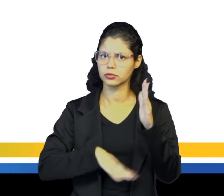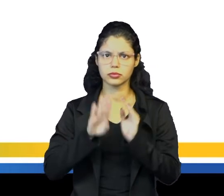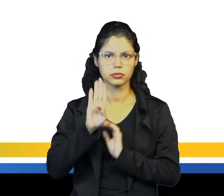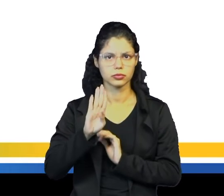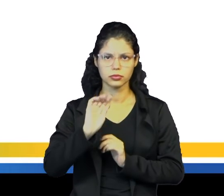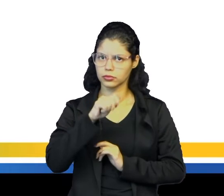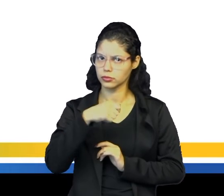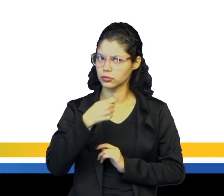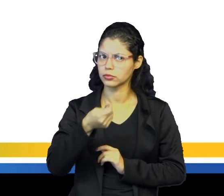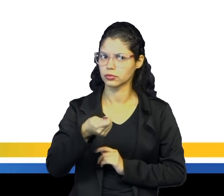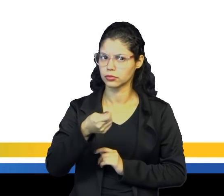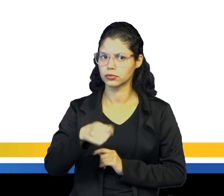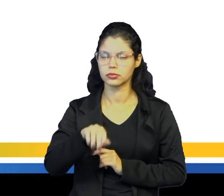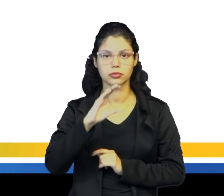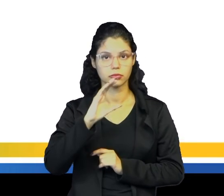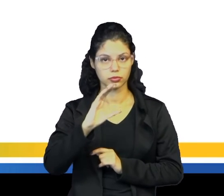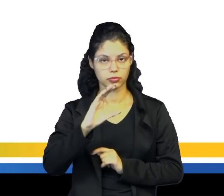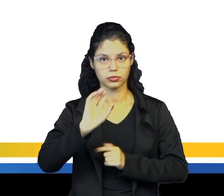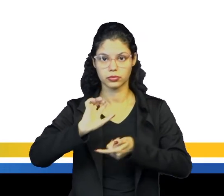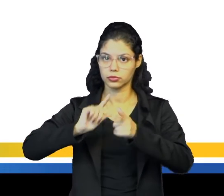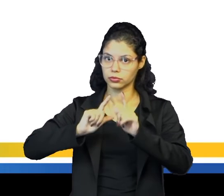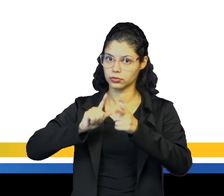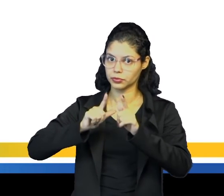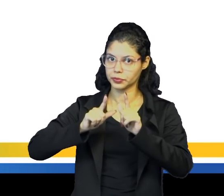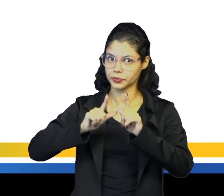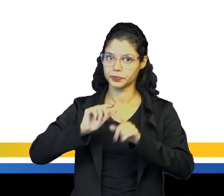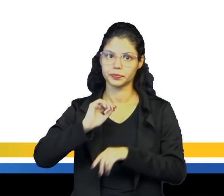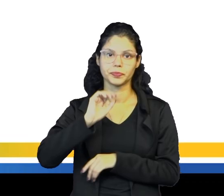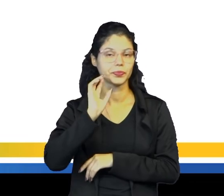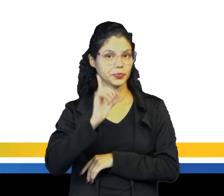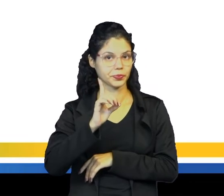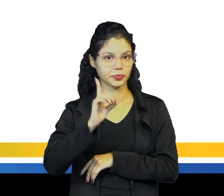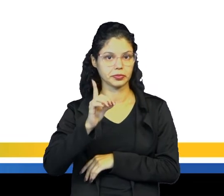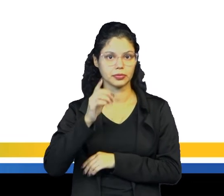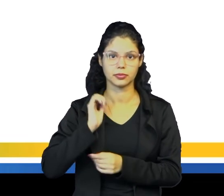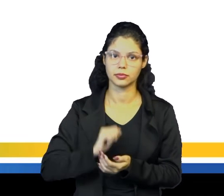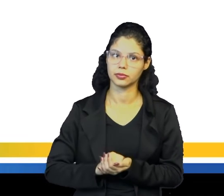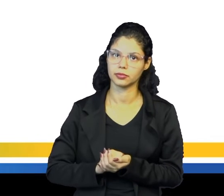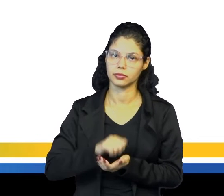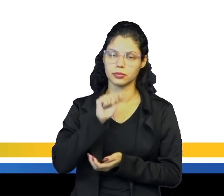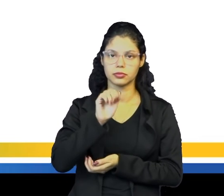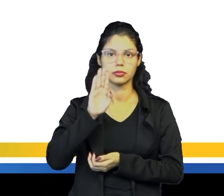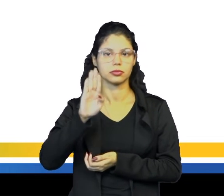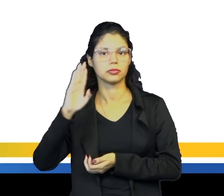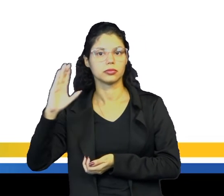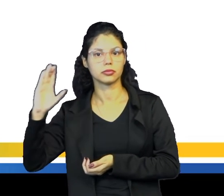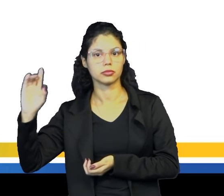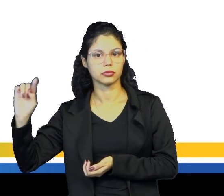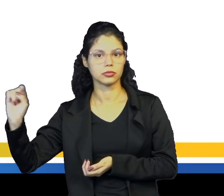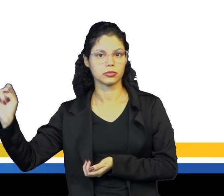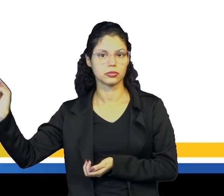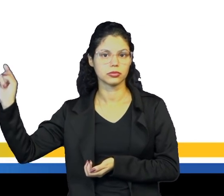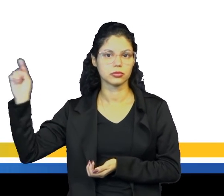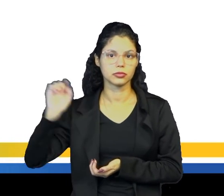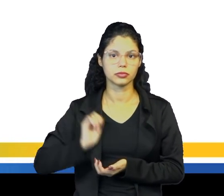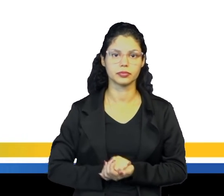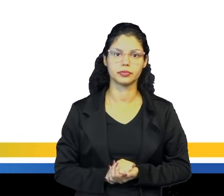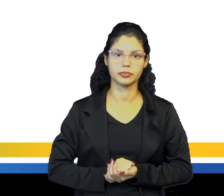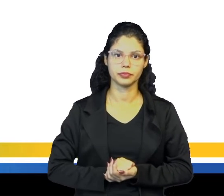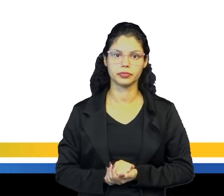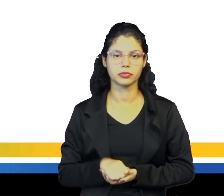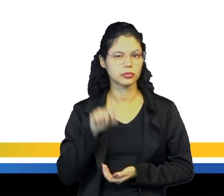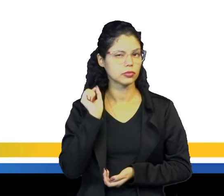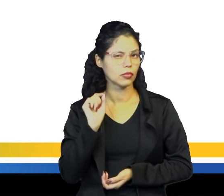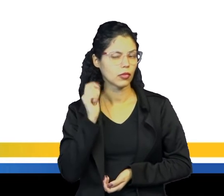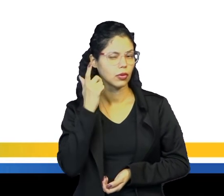pinturas. Letra B, sinais. Letra C, letras. Letra D, um alfabeto. Vamos lá, pensando um